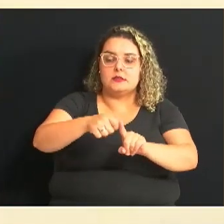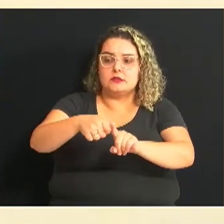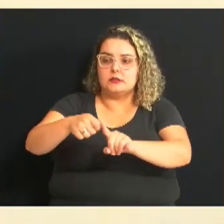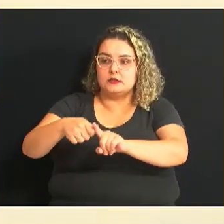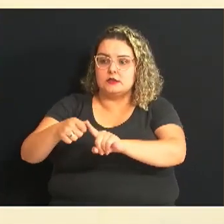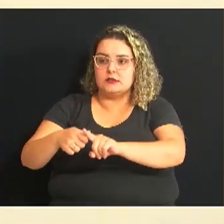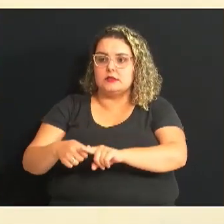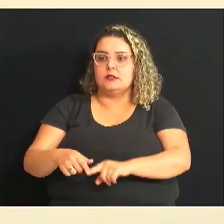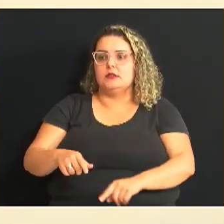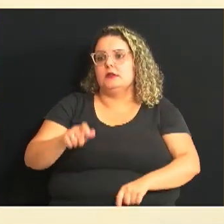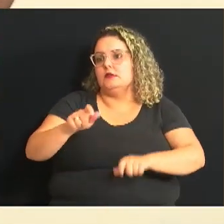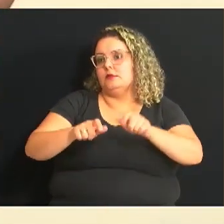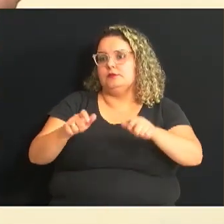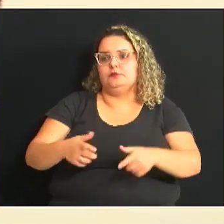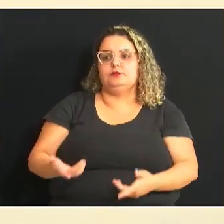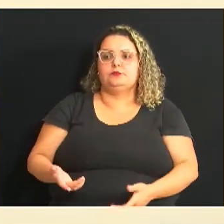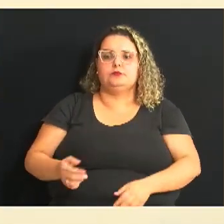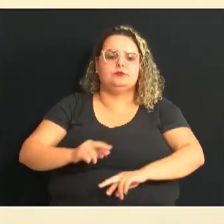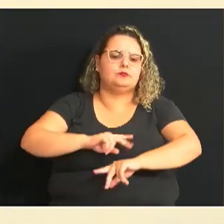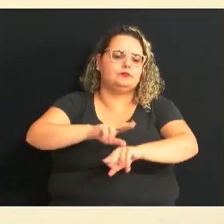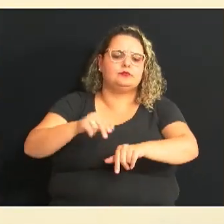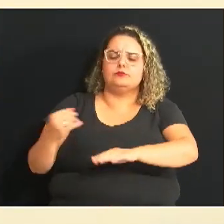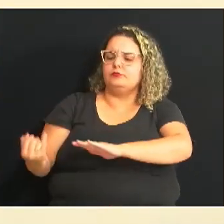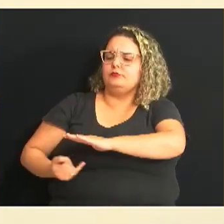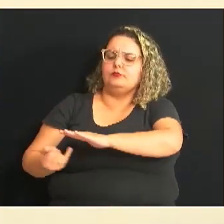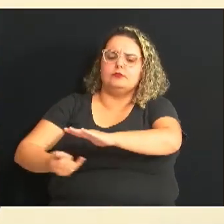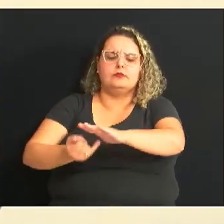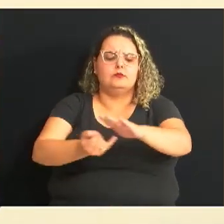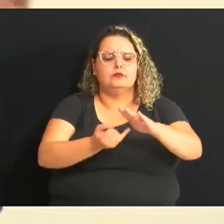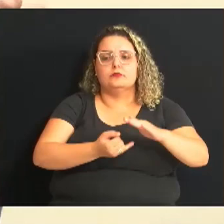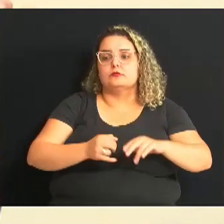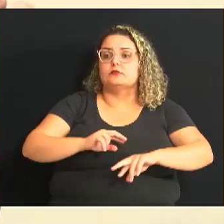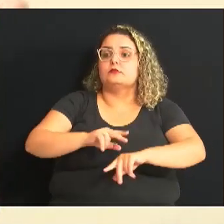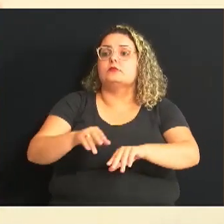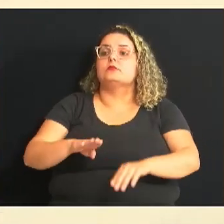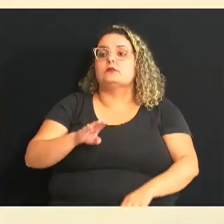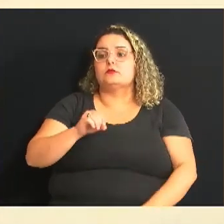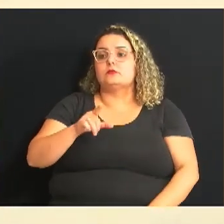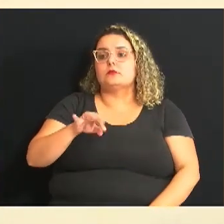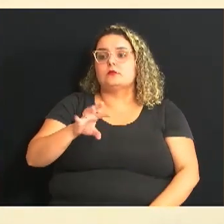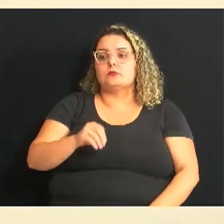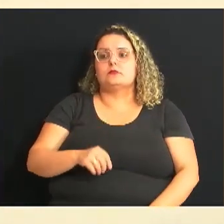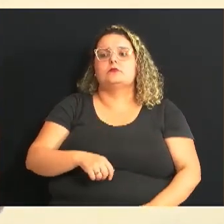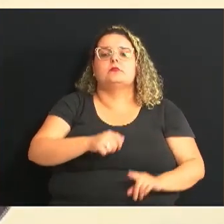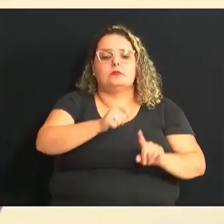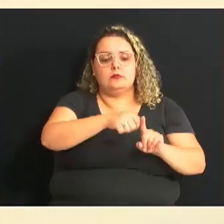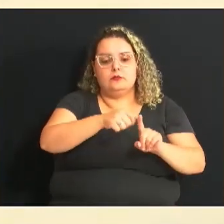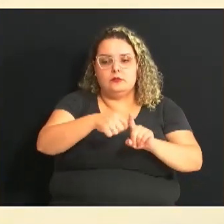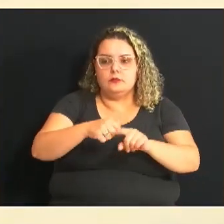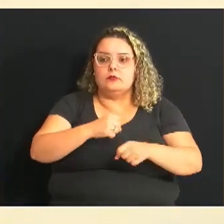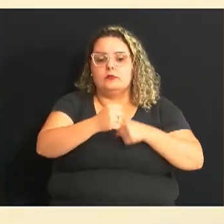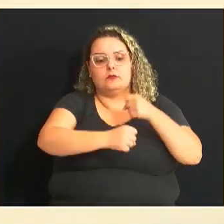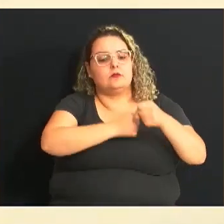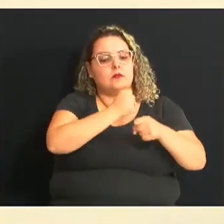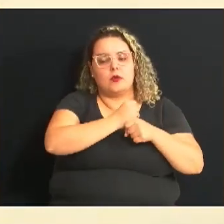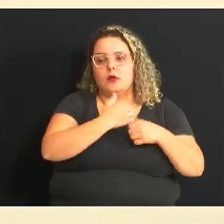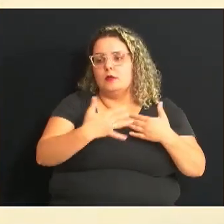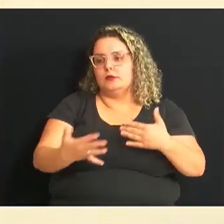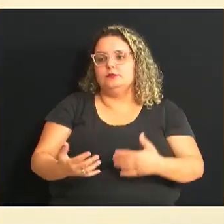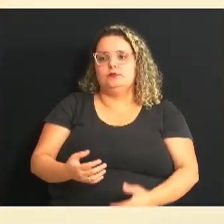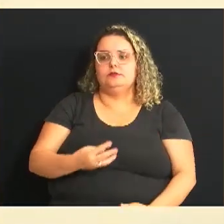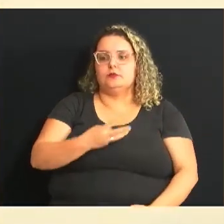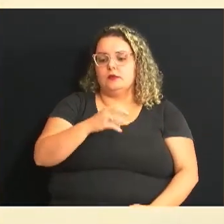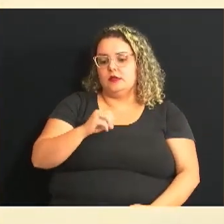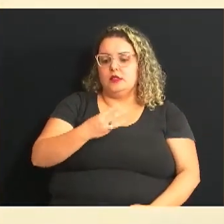tem pessoas que destinam para várias entidades, ou seja, geram vários boletos por mês, durante o ano. Então, às vezes, tem lá 30,